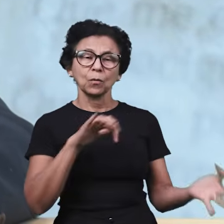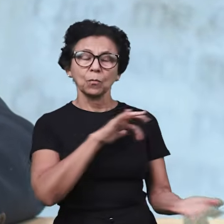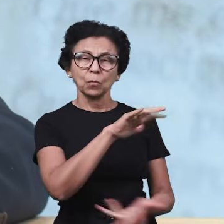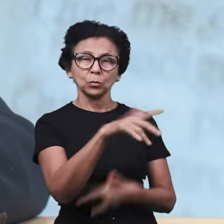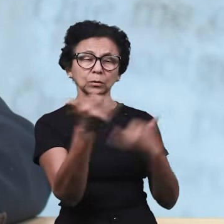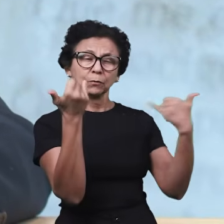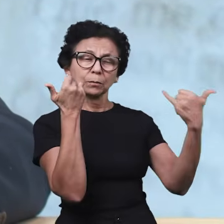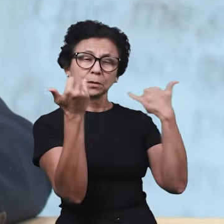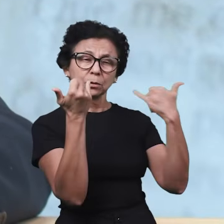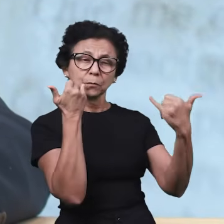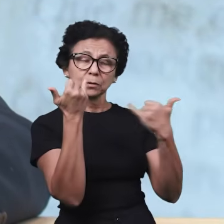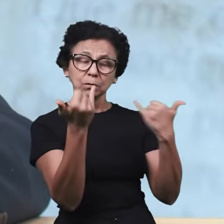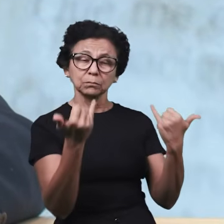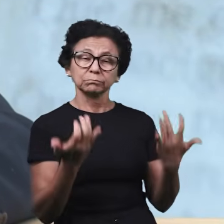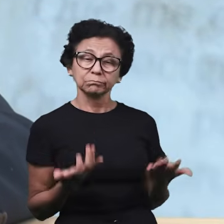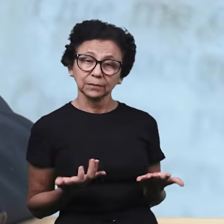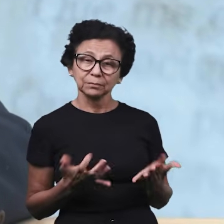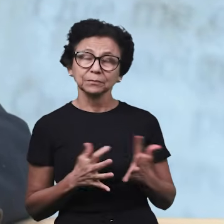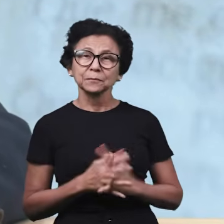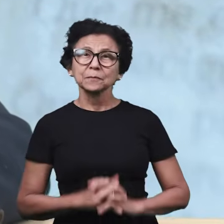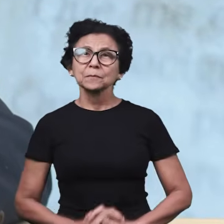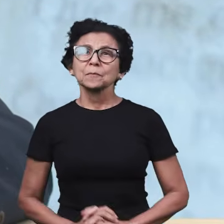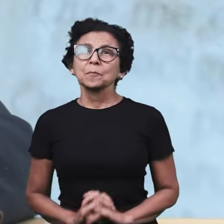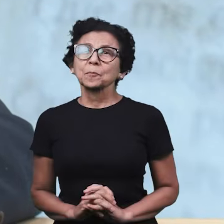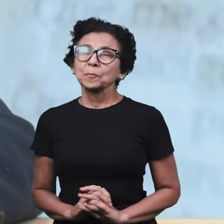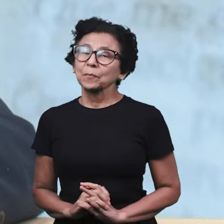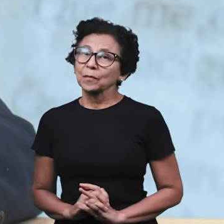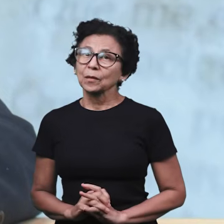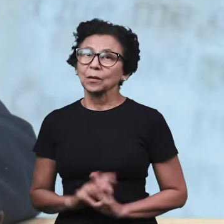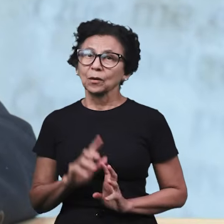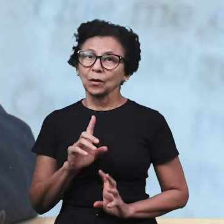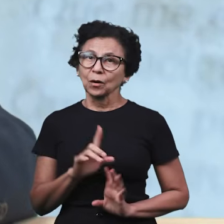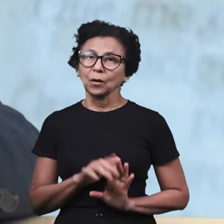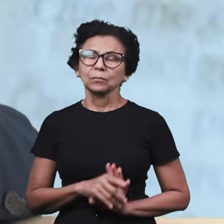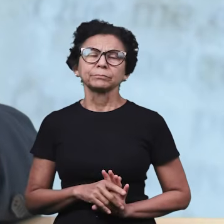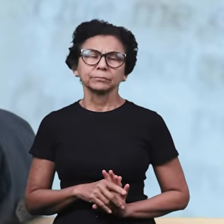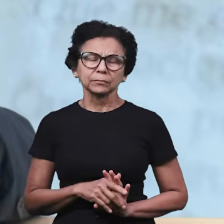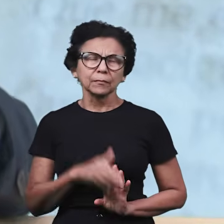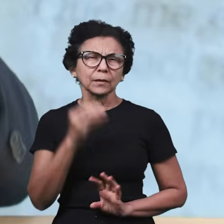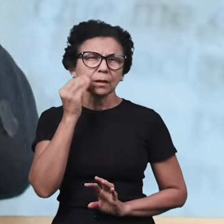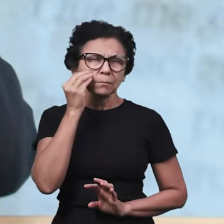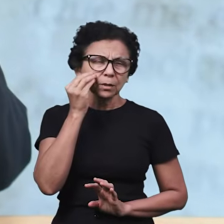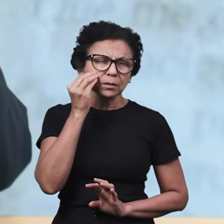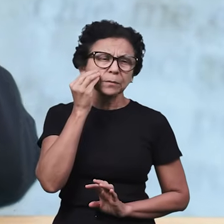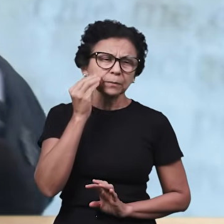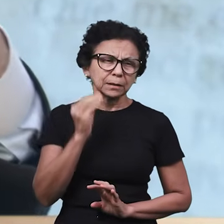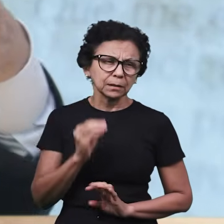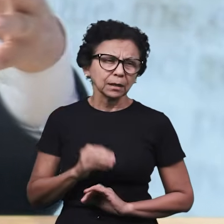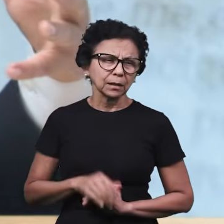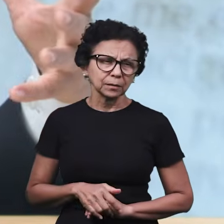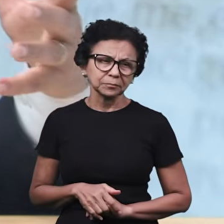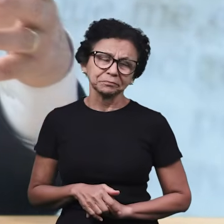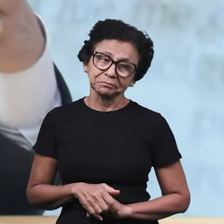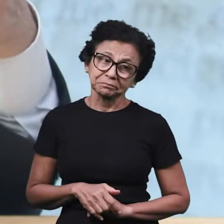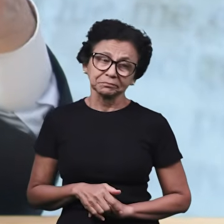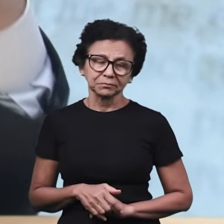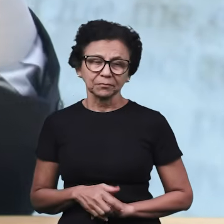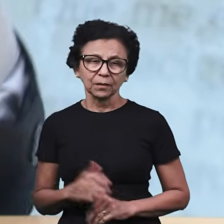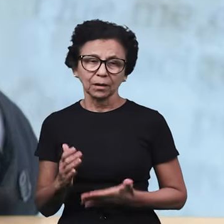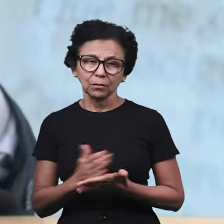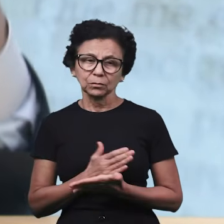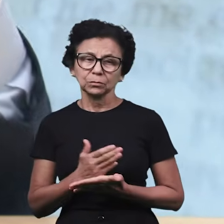a dizer assim, provai de tudo, mas retende o que é bom. Nós não Exato. podemos reter tudo, querer ao mesmo